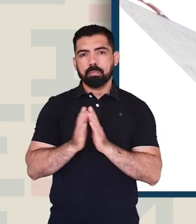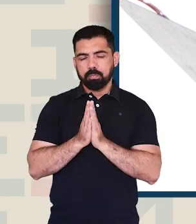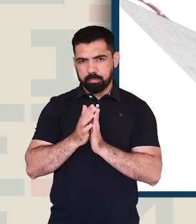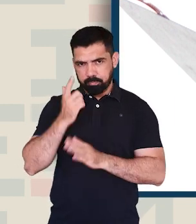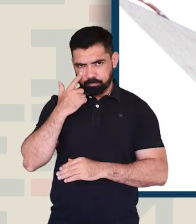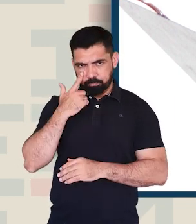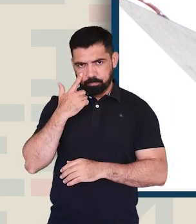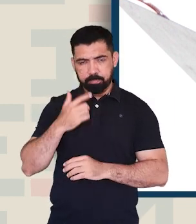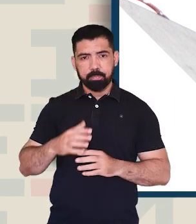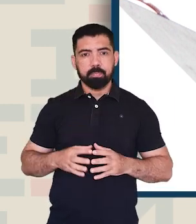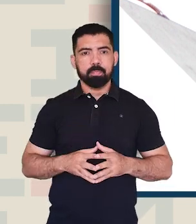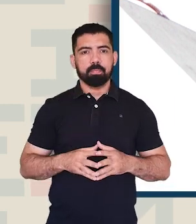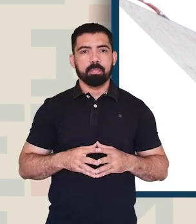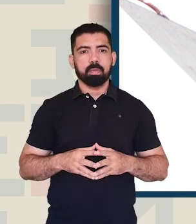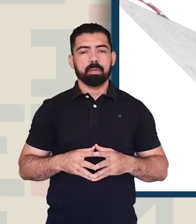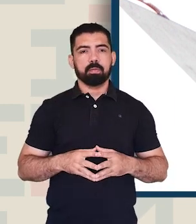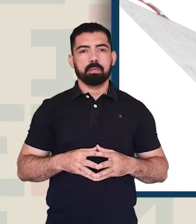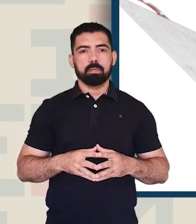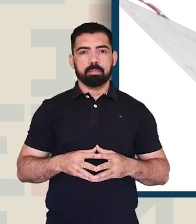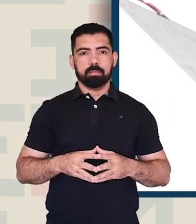favor,